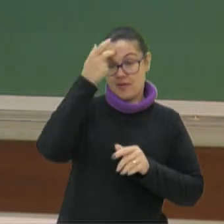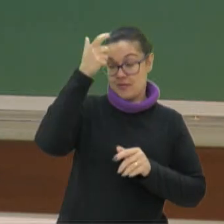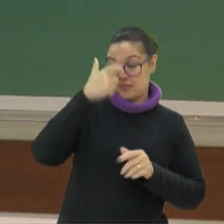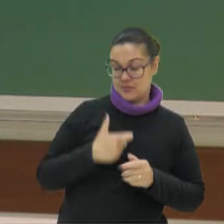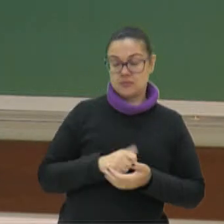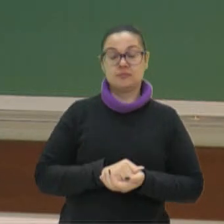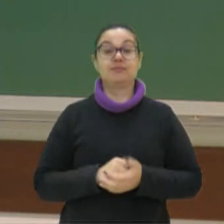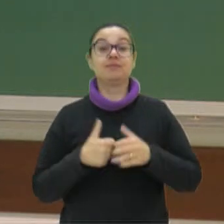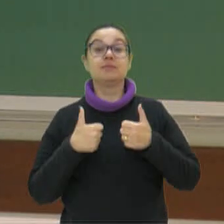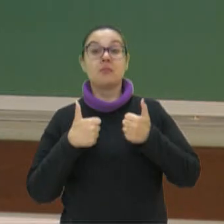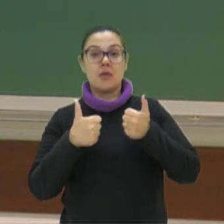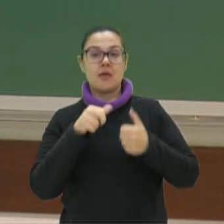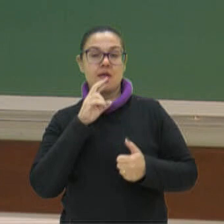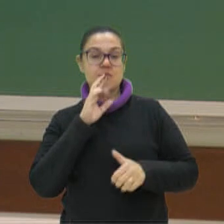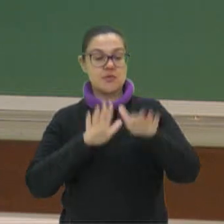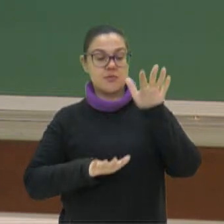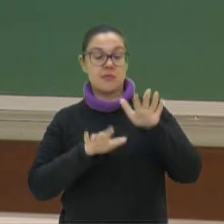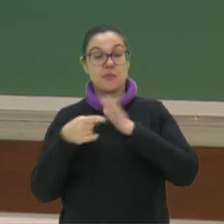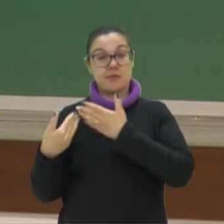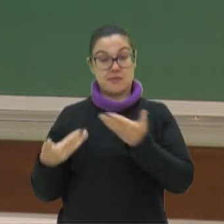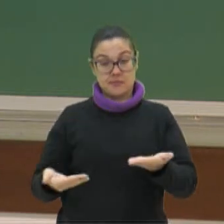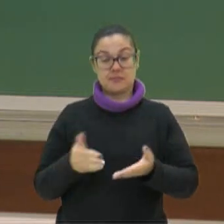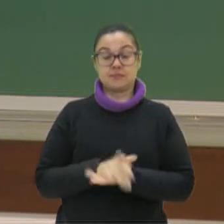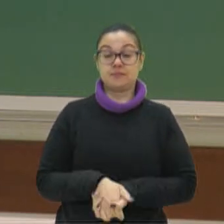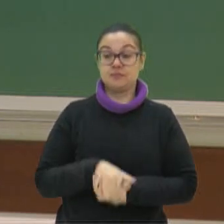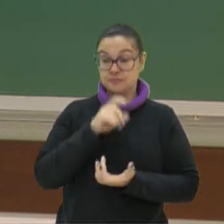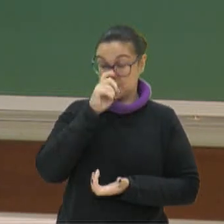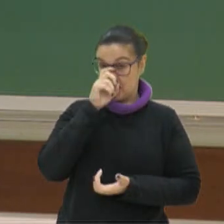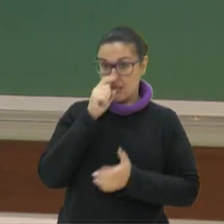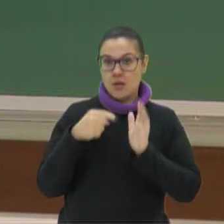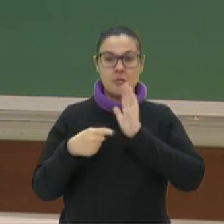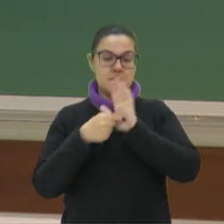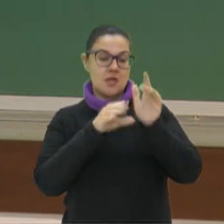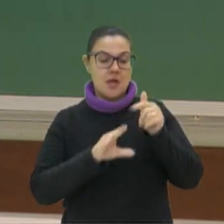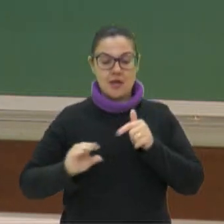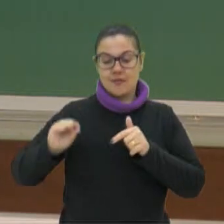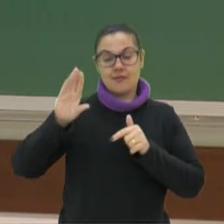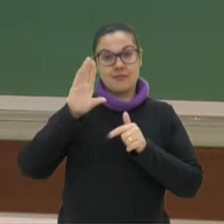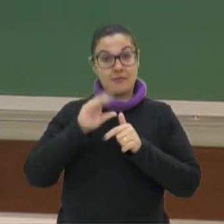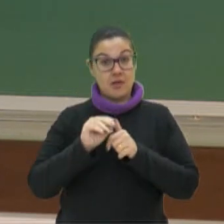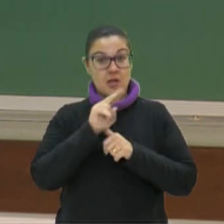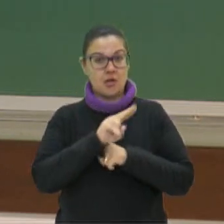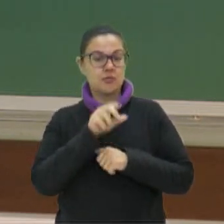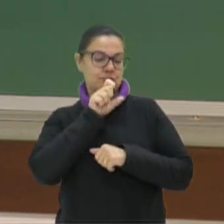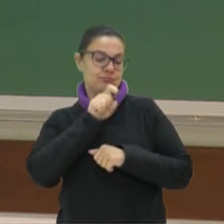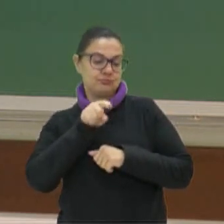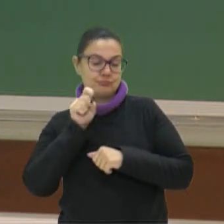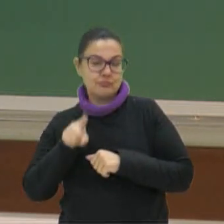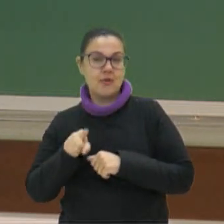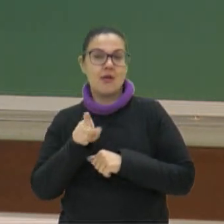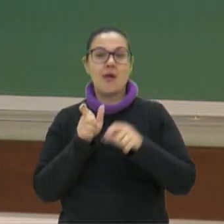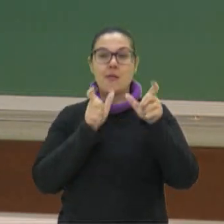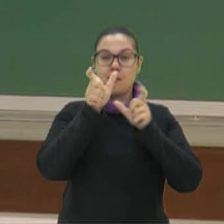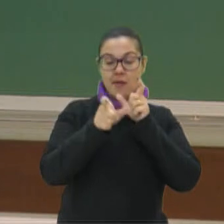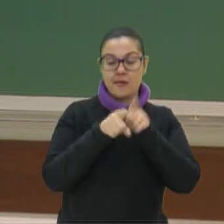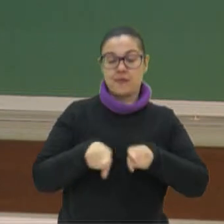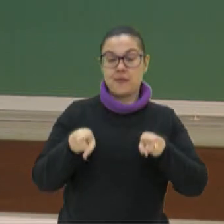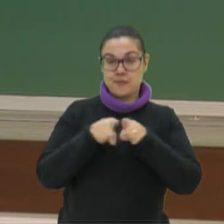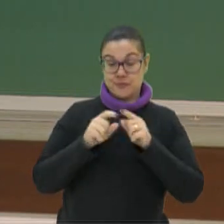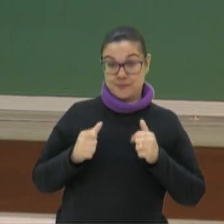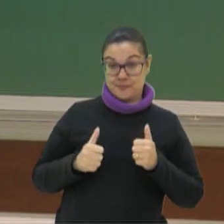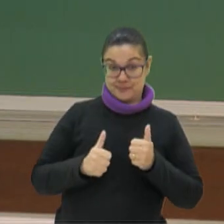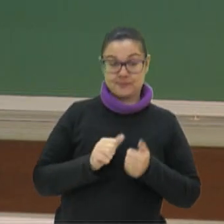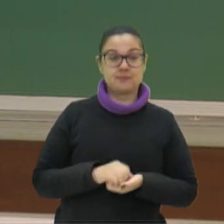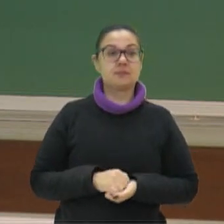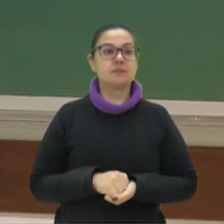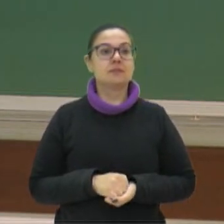beleza? Então a resposta é mais ou menos alguma coisa por aí. A representação da fala humana com o uso das reticências, repetição de palavras e assim por diante,